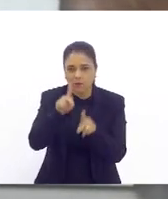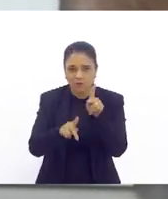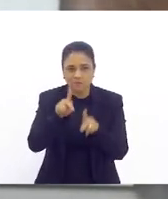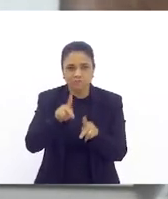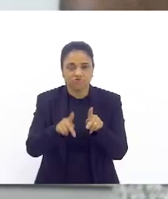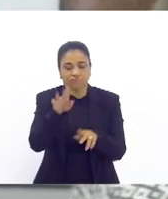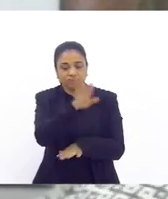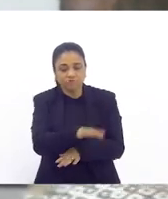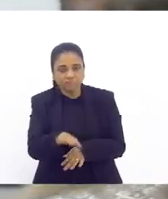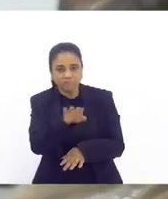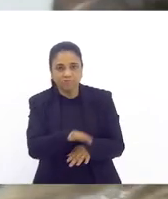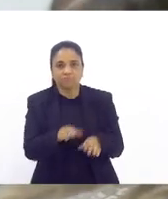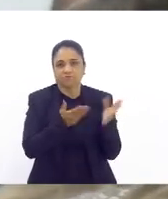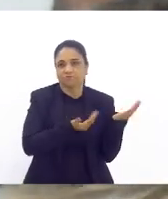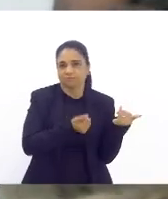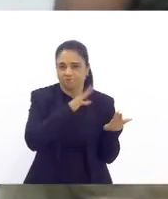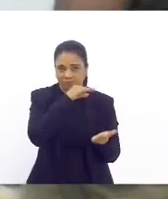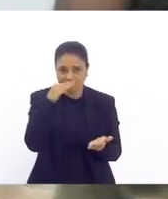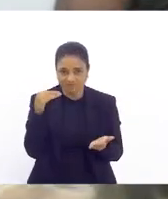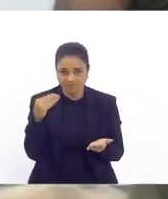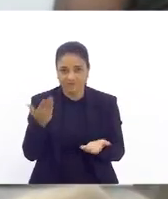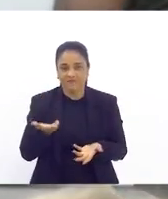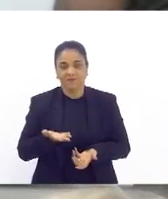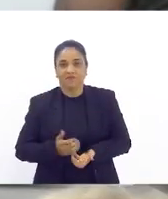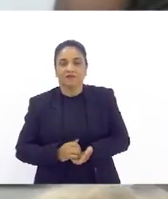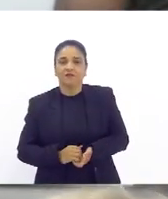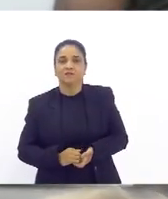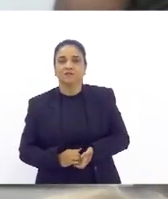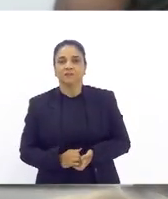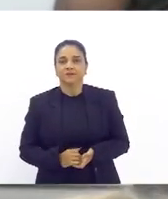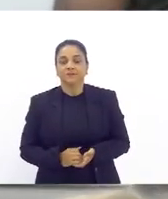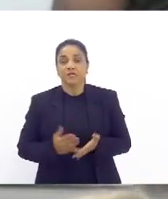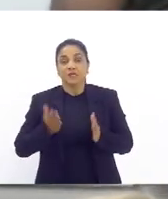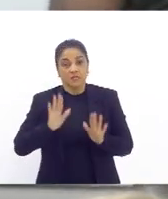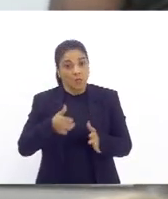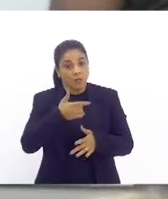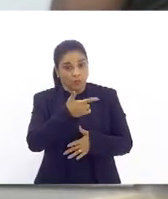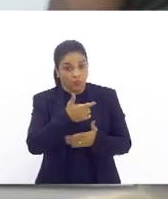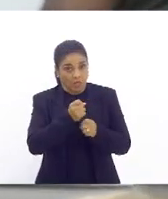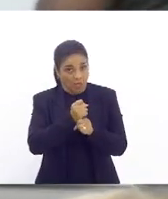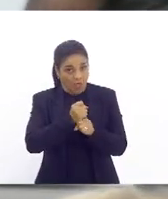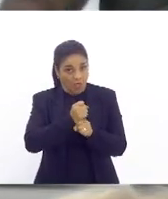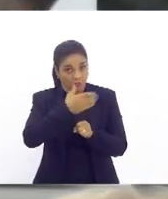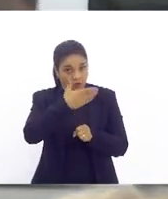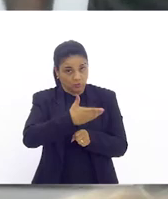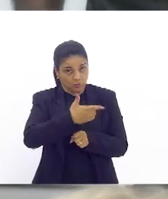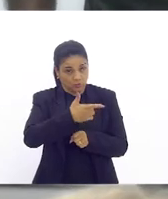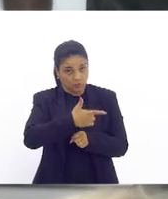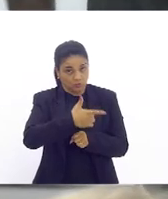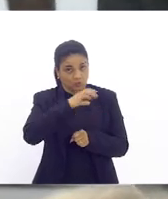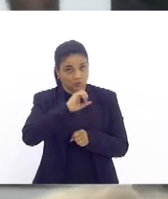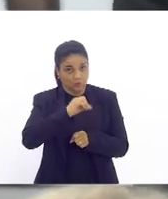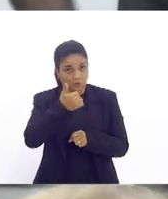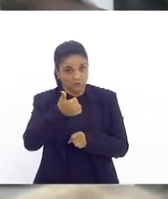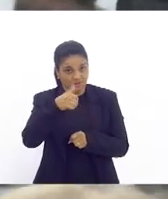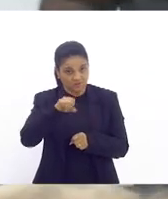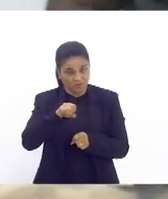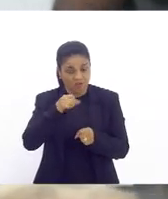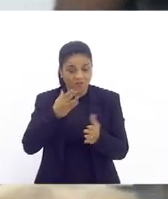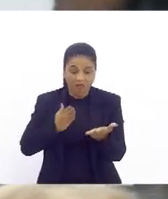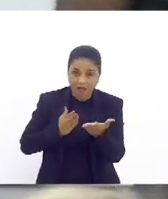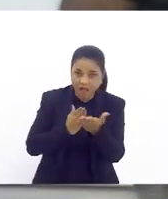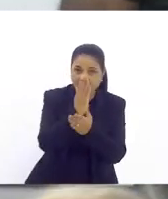de adolescentes e então em 2019 esse documento ele foi aprovado em plenária